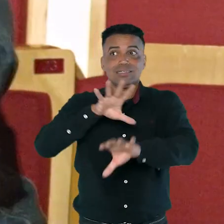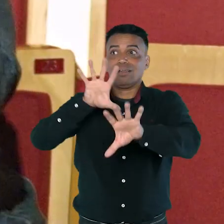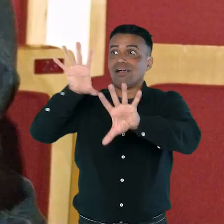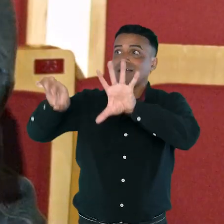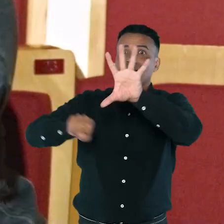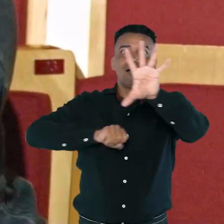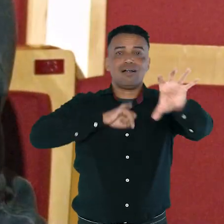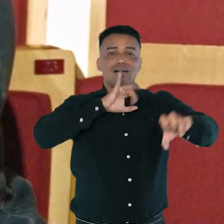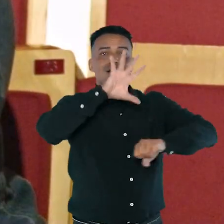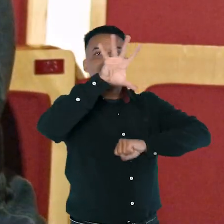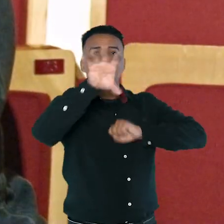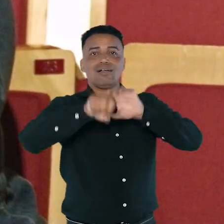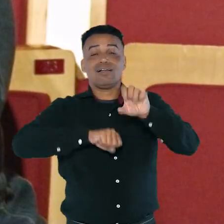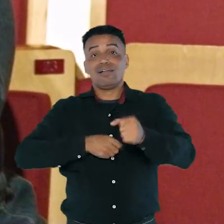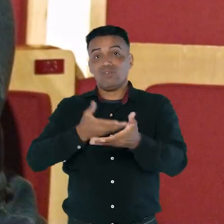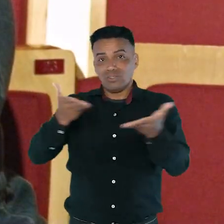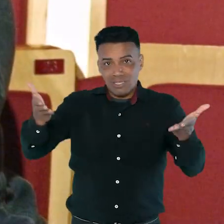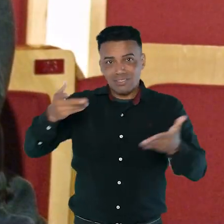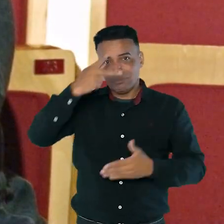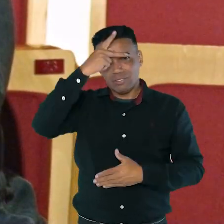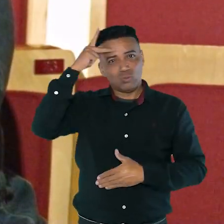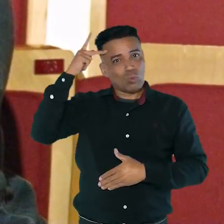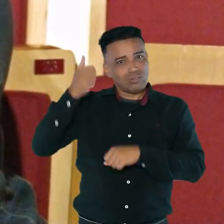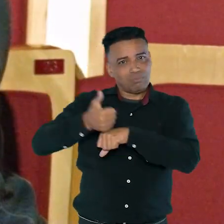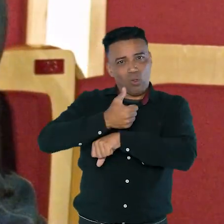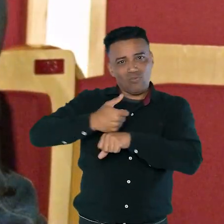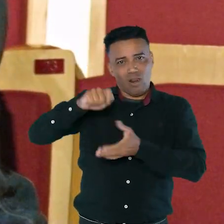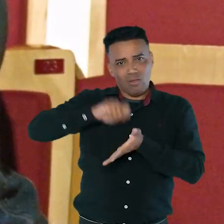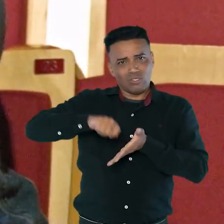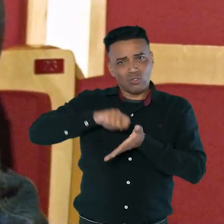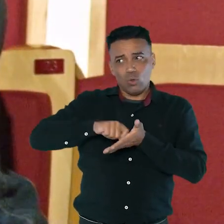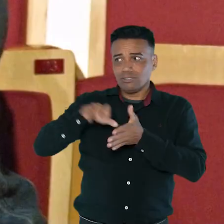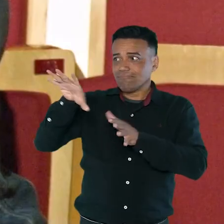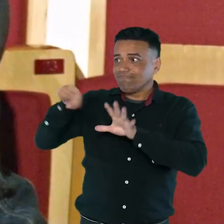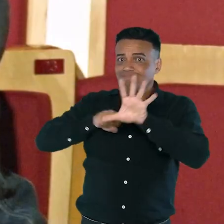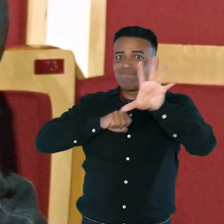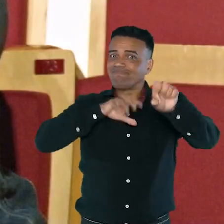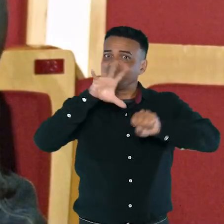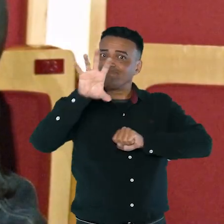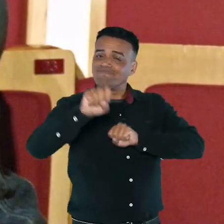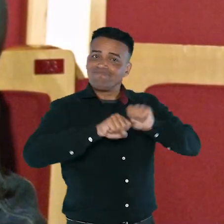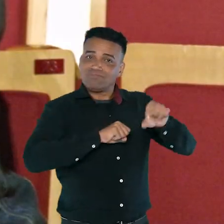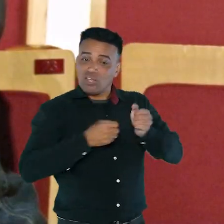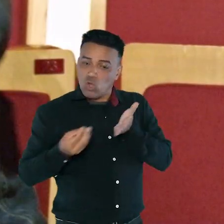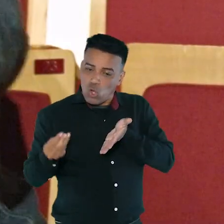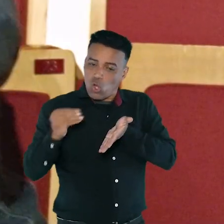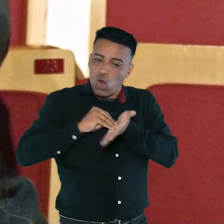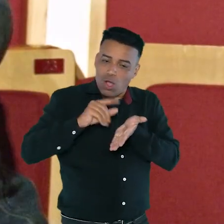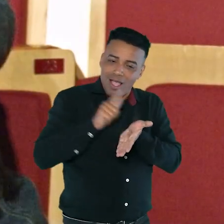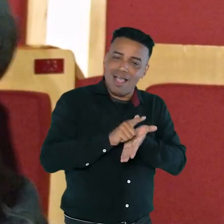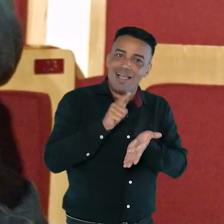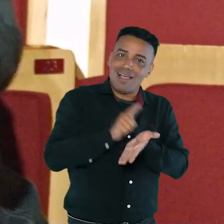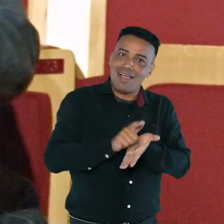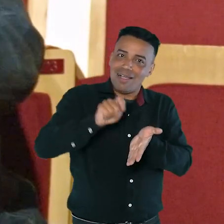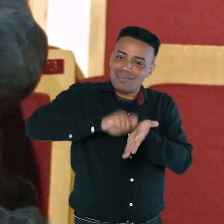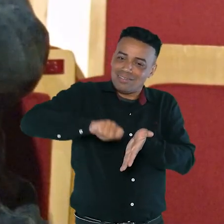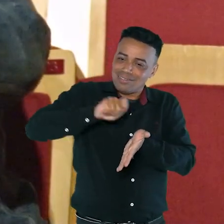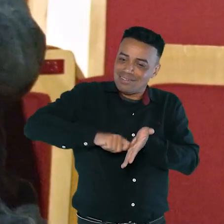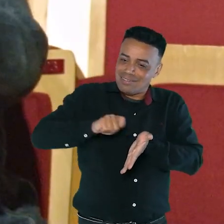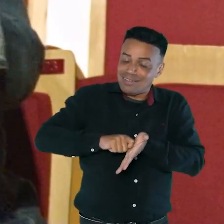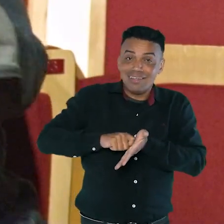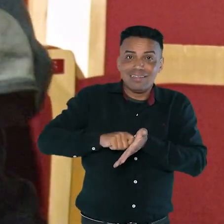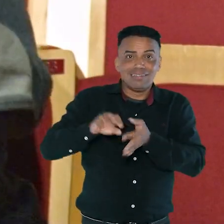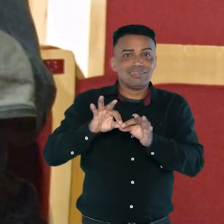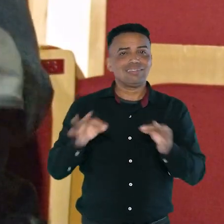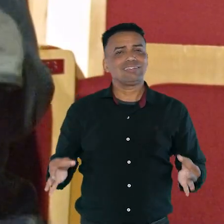ar, né? E vocês, como escritores, de alguma forma, conseguem captar isso e botar isso no papel, né? E